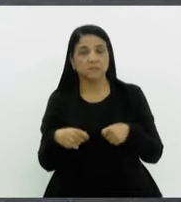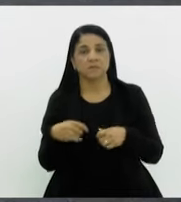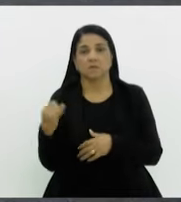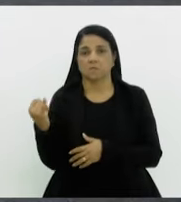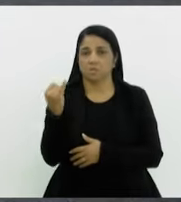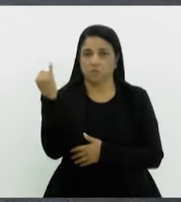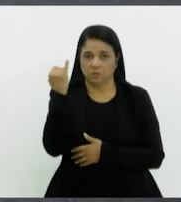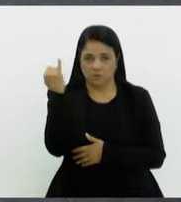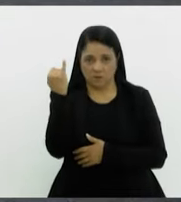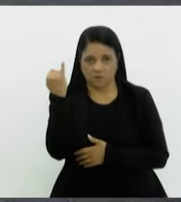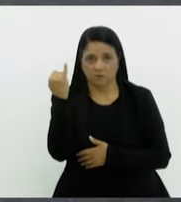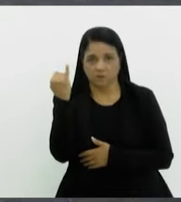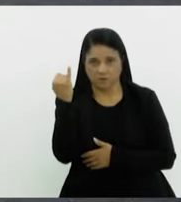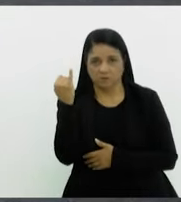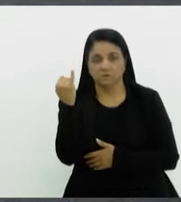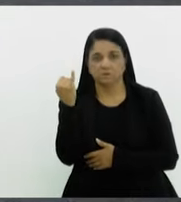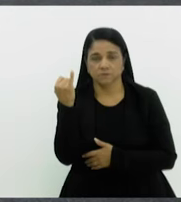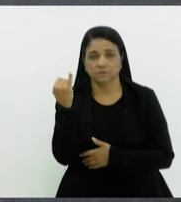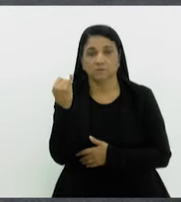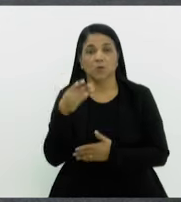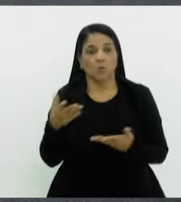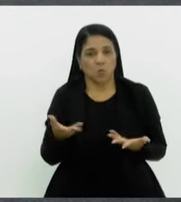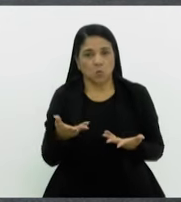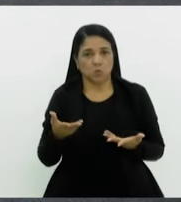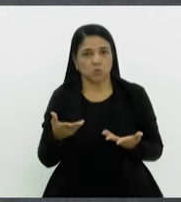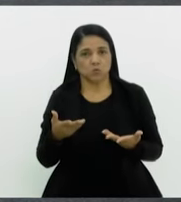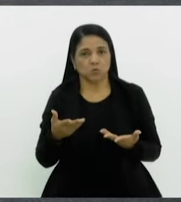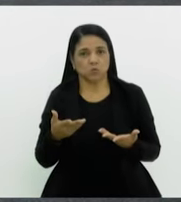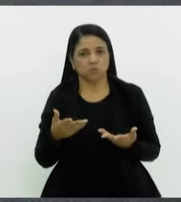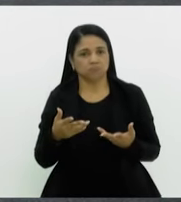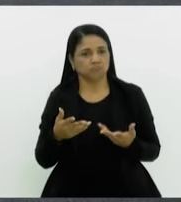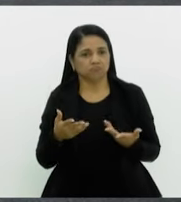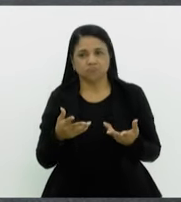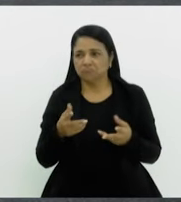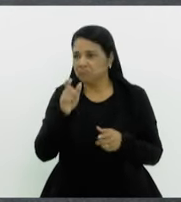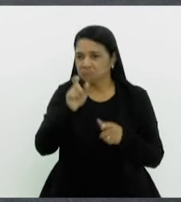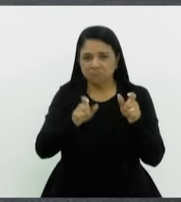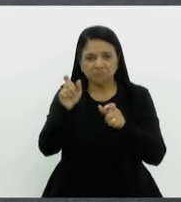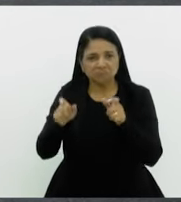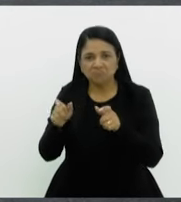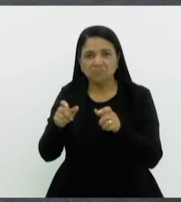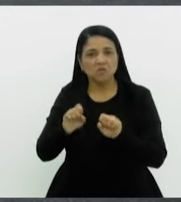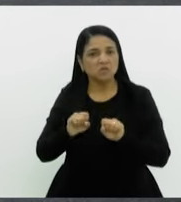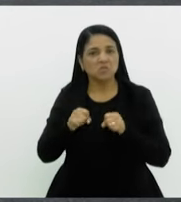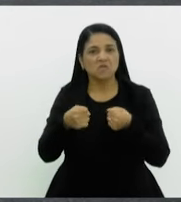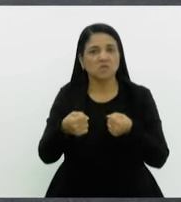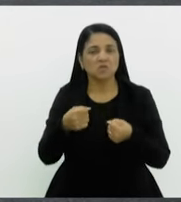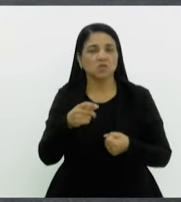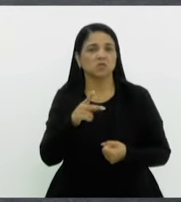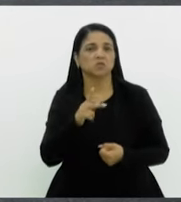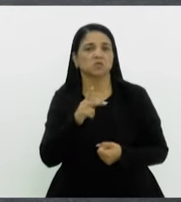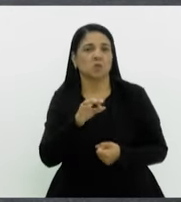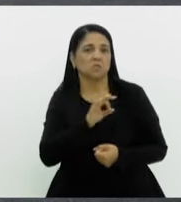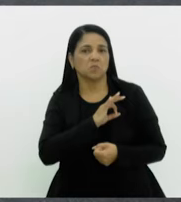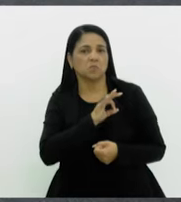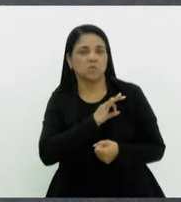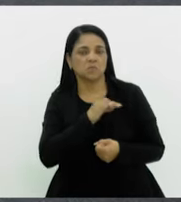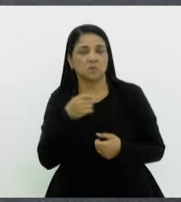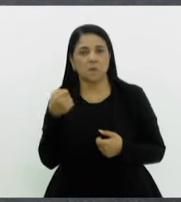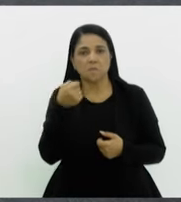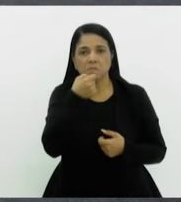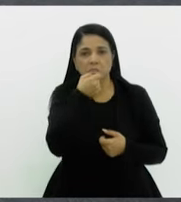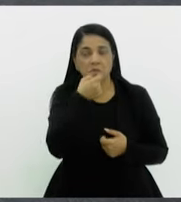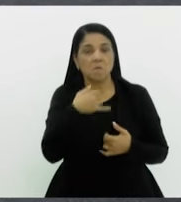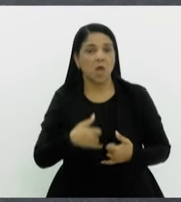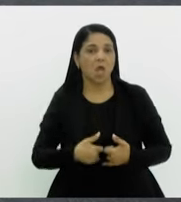senhor presidente, porque hoje não vemos aqui os grandes defensores dos policiais pegando o microfone para elogiar,